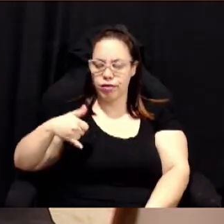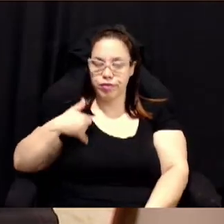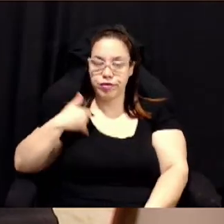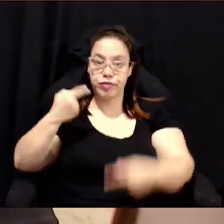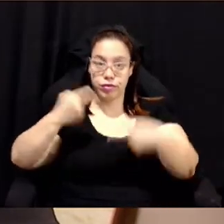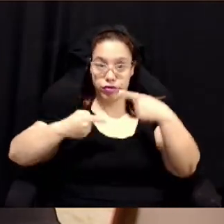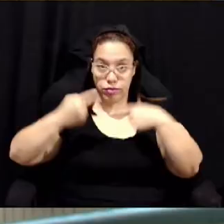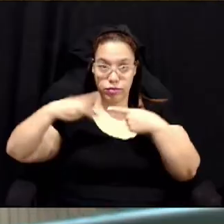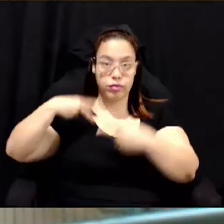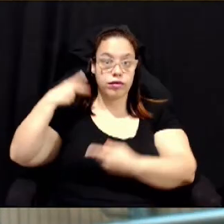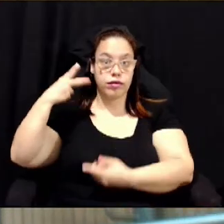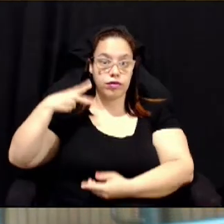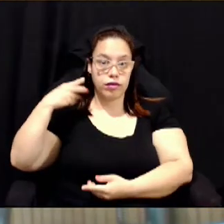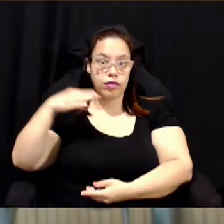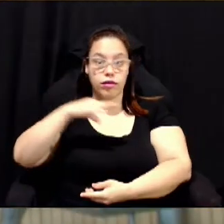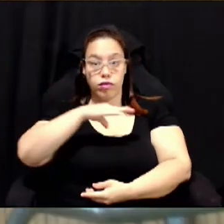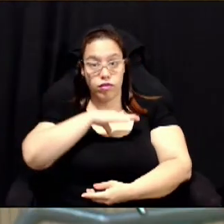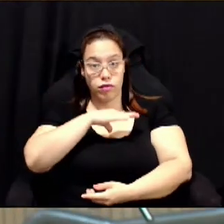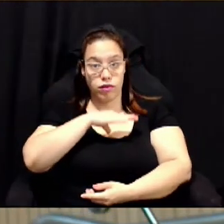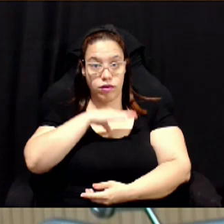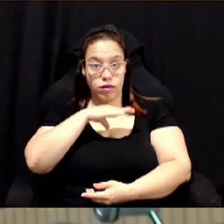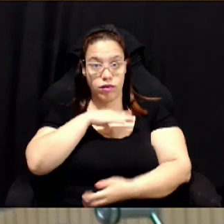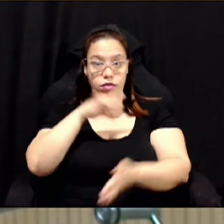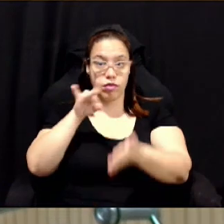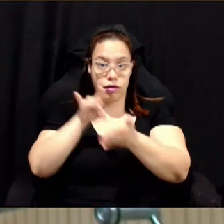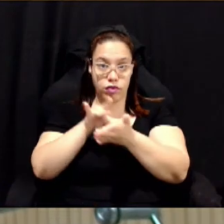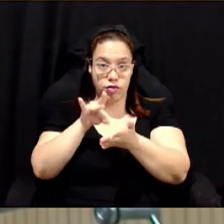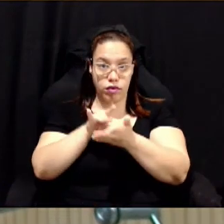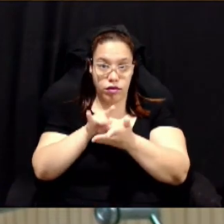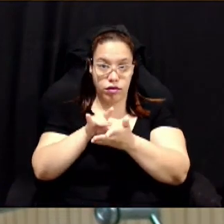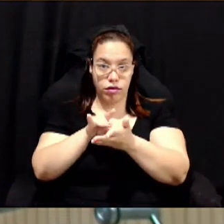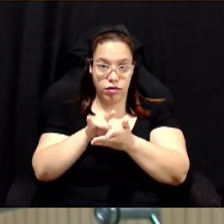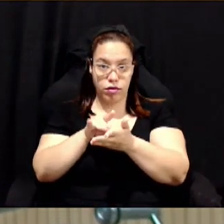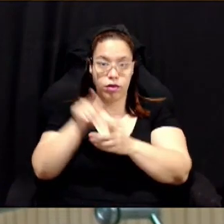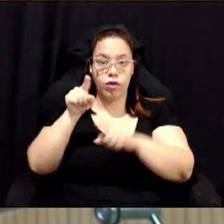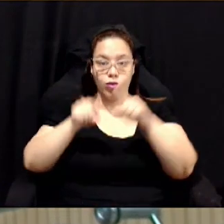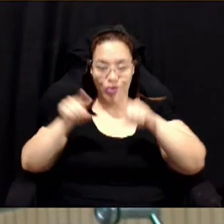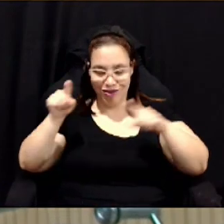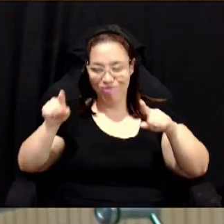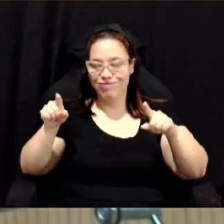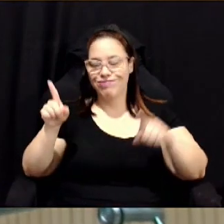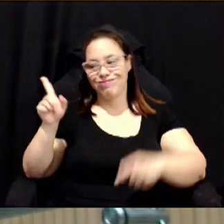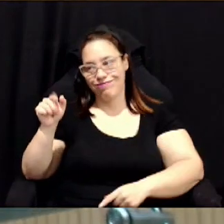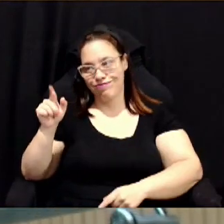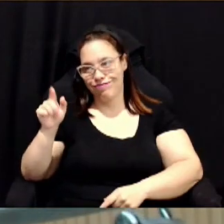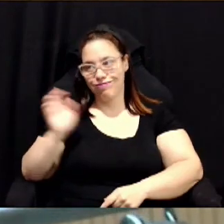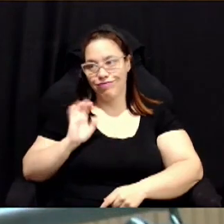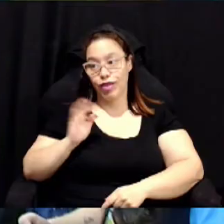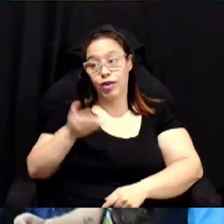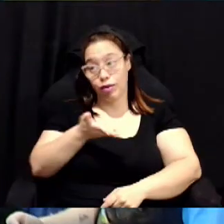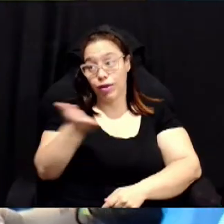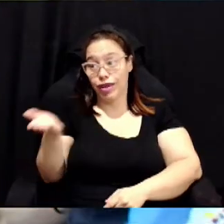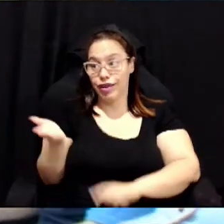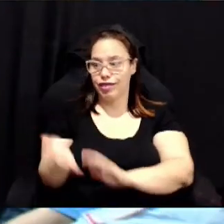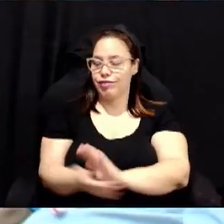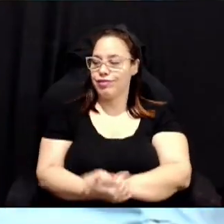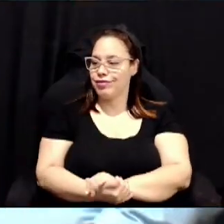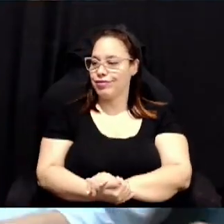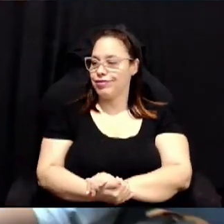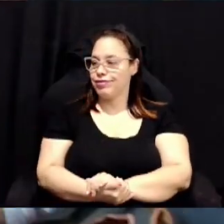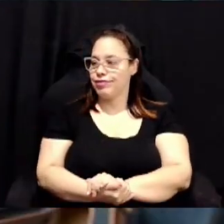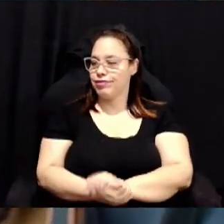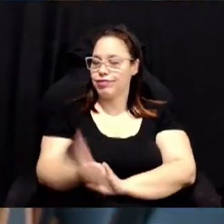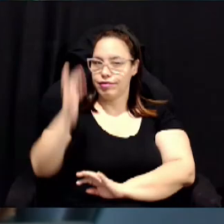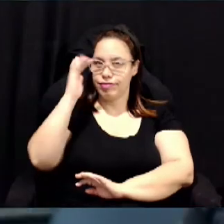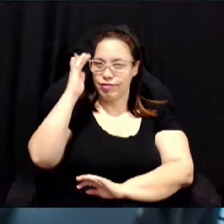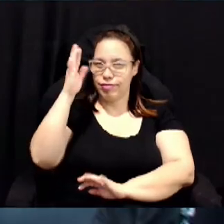públicas do município em realidades muitas vezes muito diferentes, né, que é uma riqueza para eles, né. A ideia do programa é